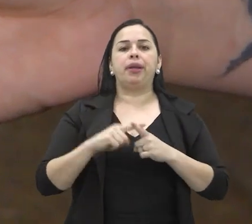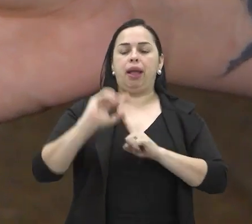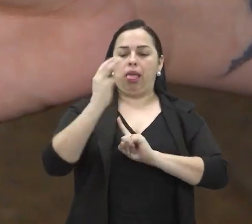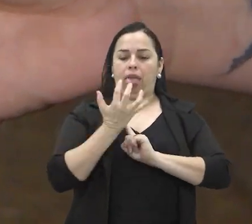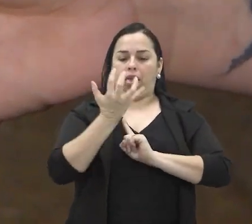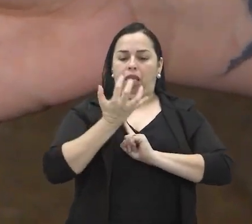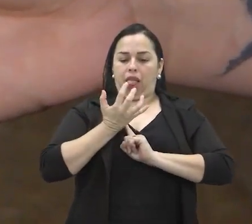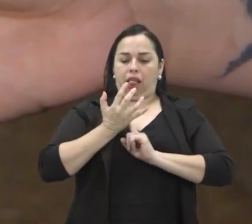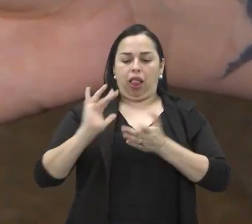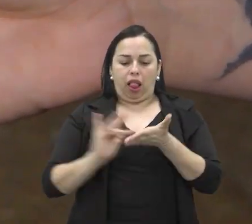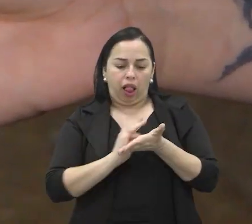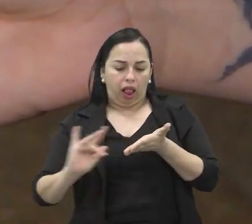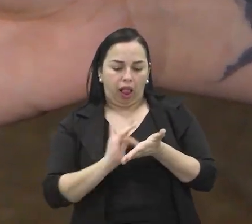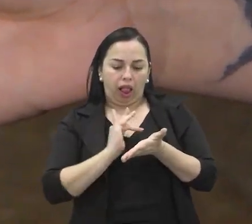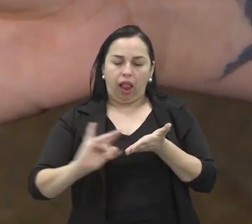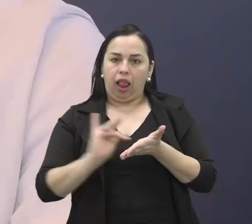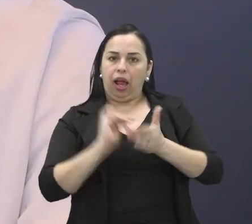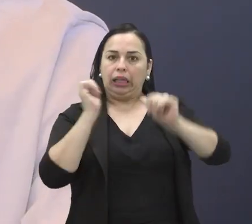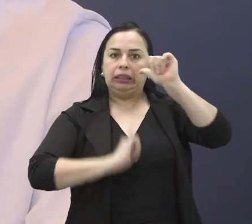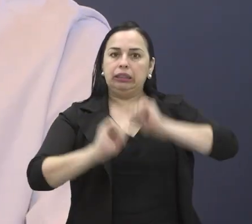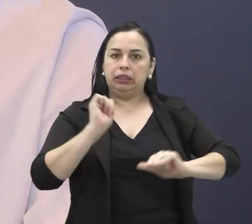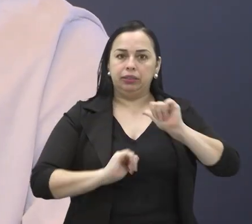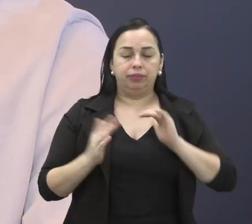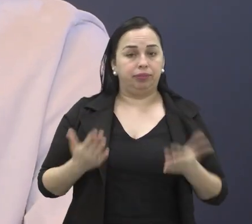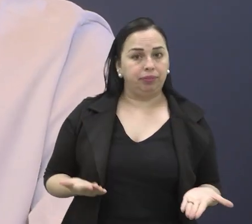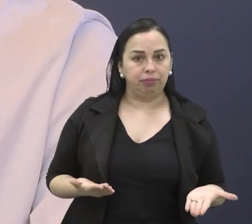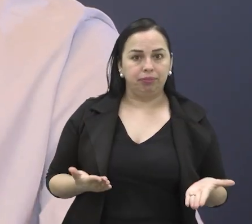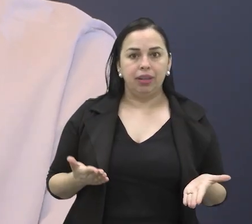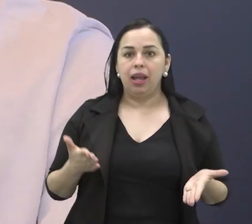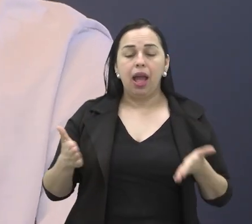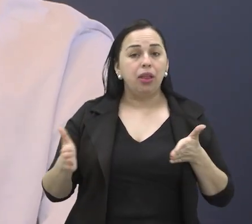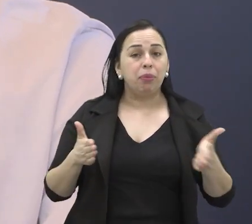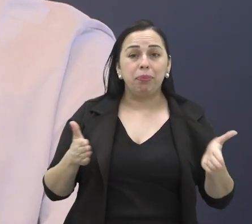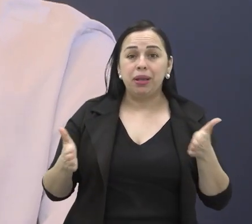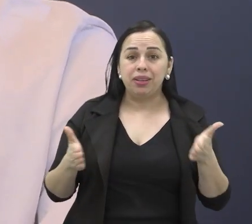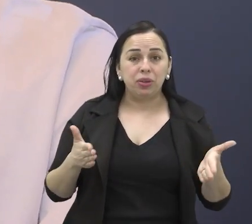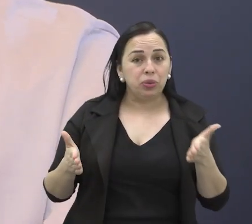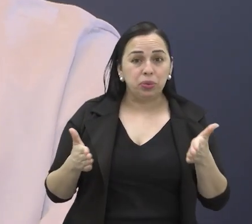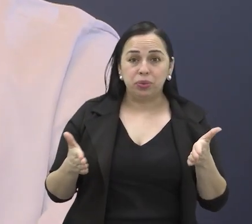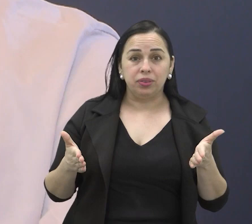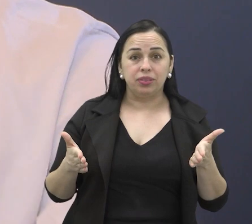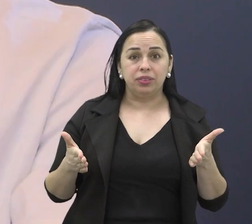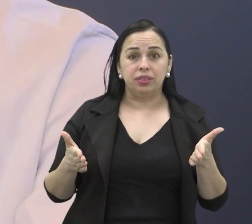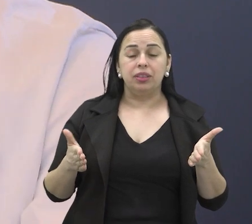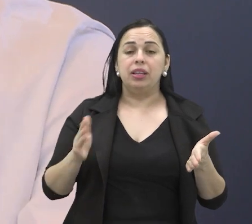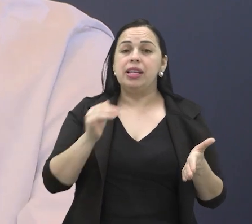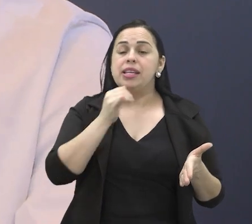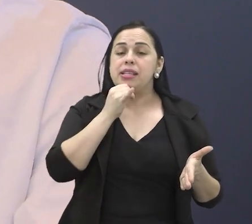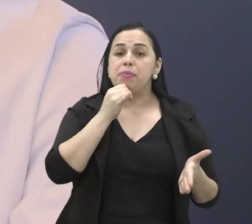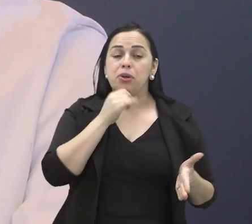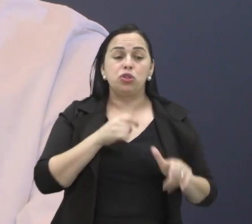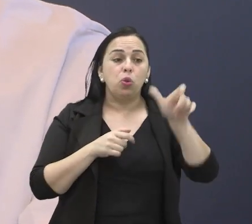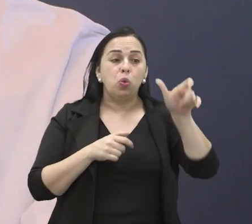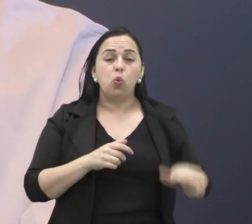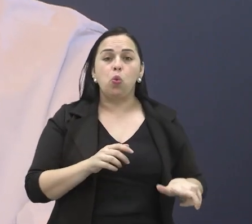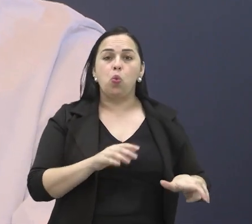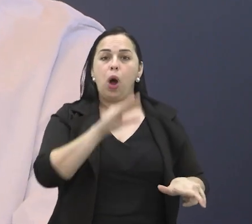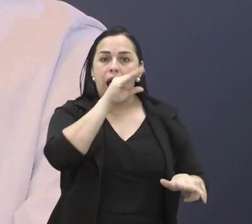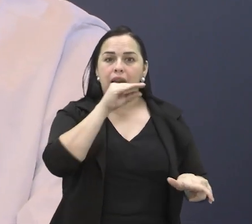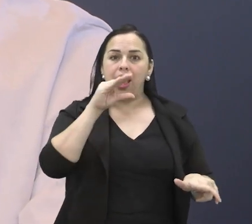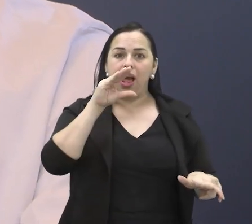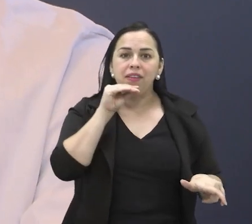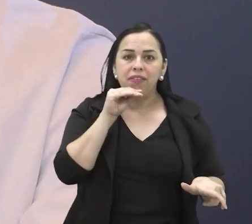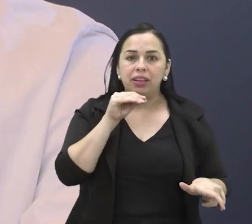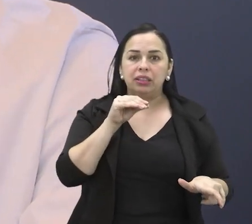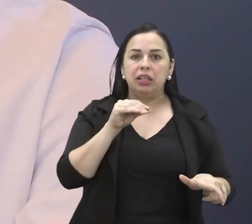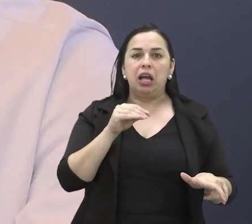uso excessivo das plataformas. É uma parcela muito curta da vida das pessoas. Então, você tomar, por exemplo, um adolescente, tomar isso